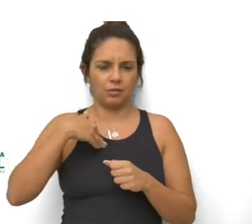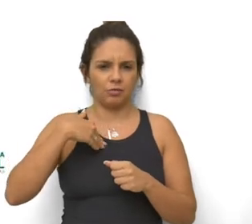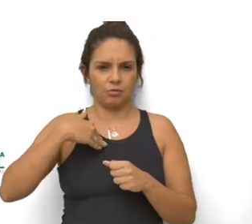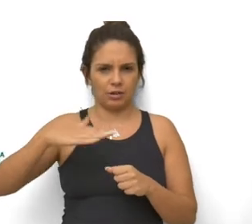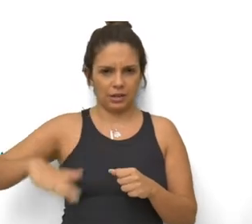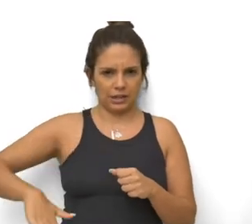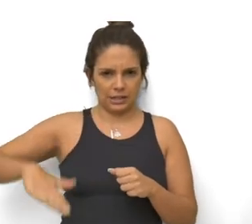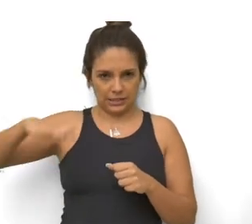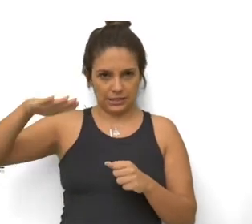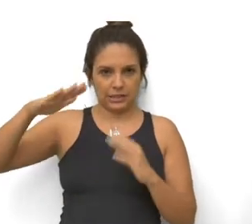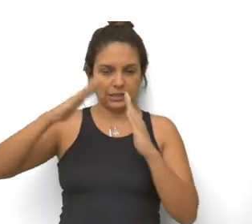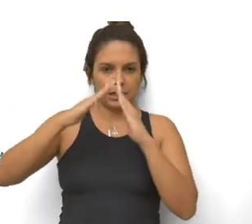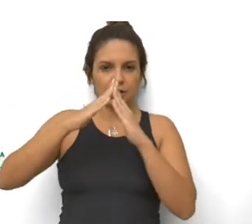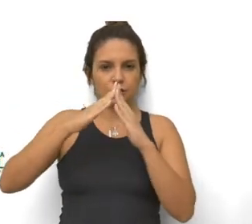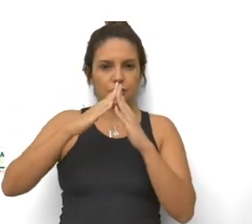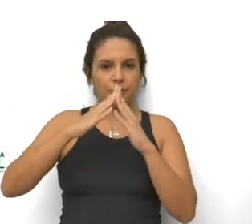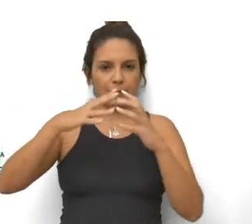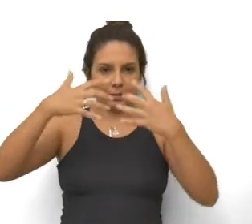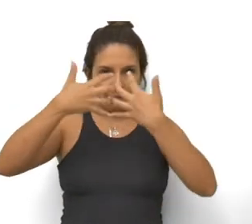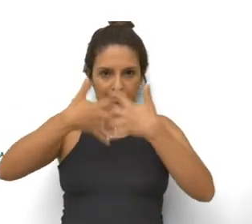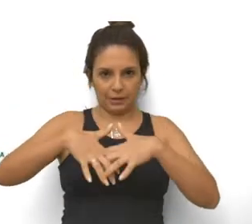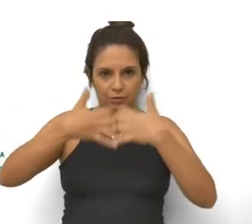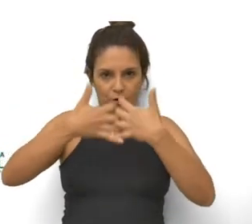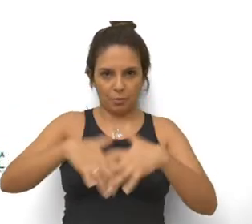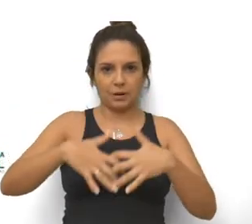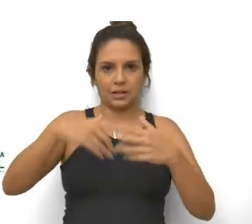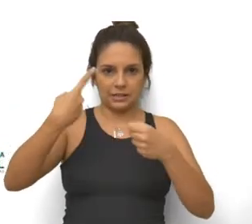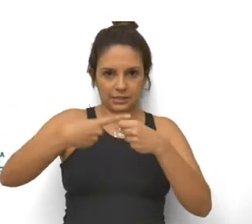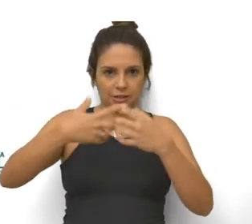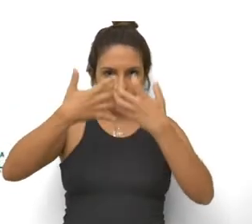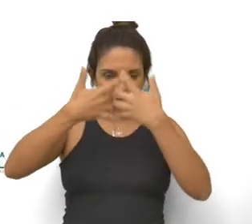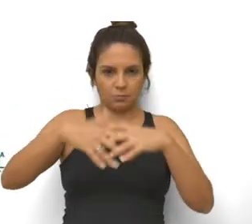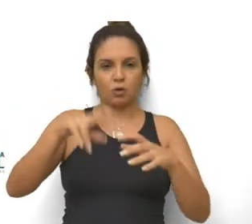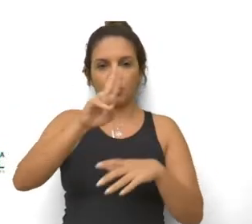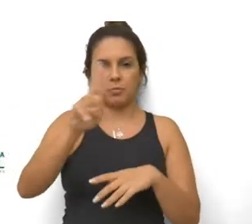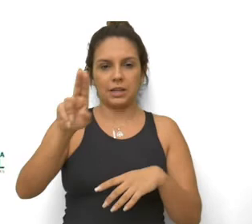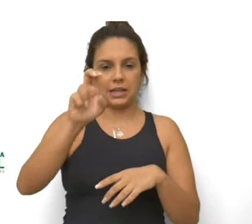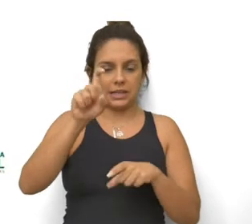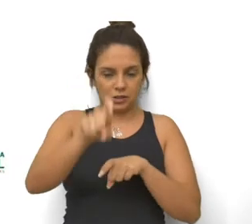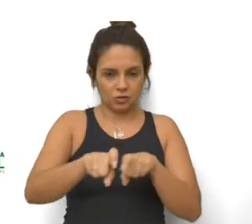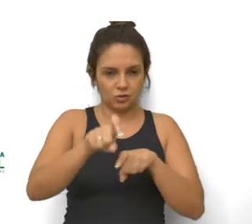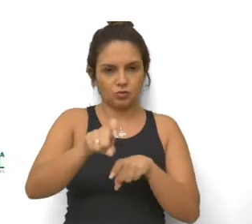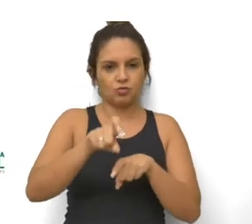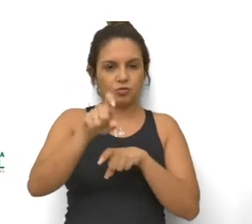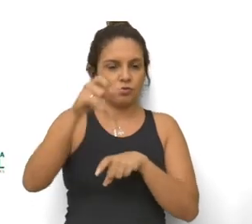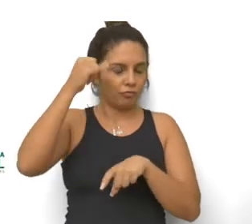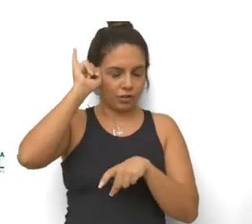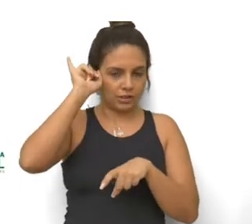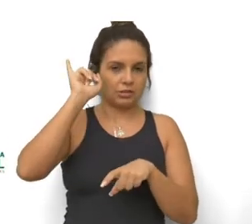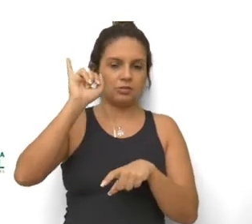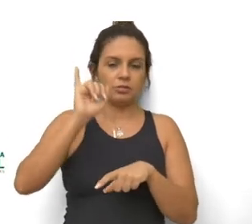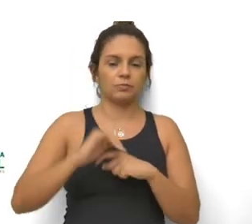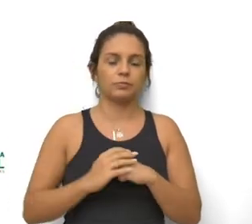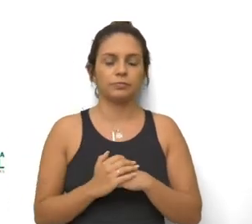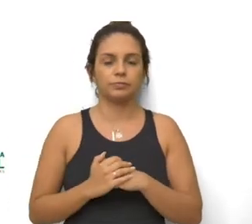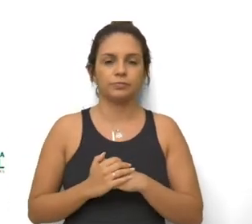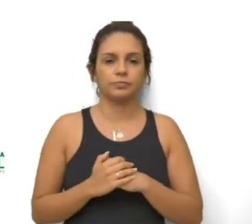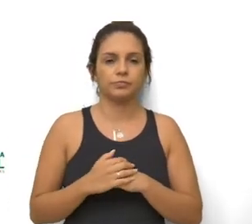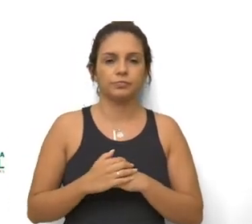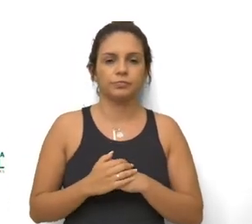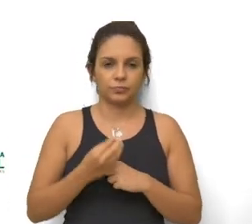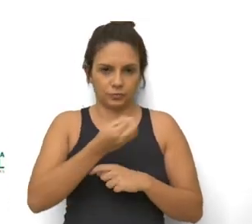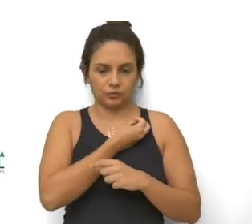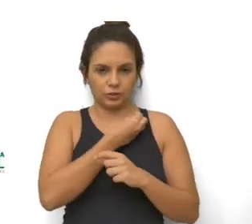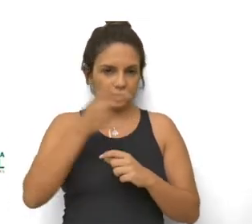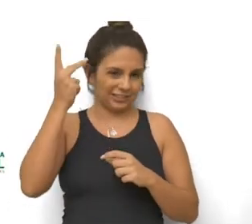cresci em Petrópolis, num sítio chamado Alcobaça, e vivia em